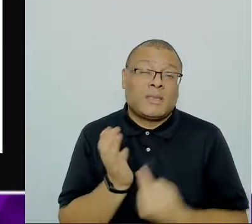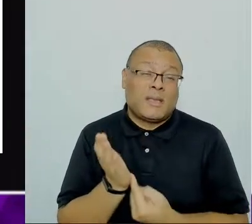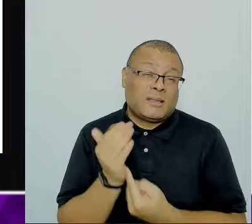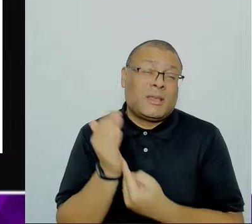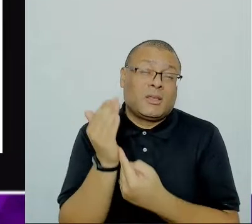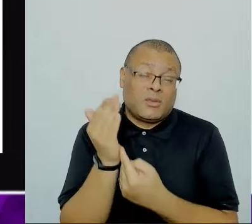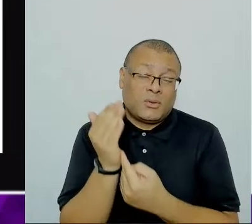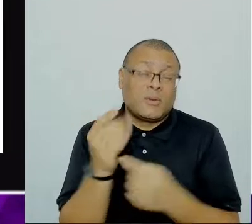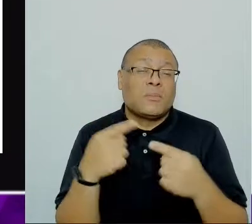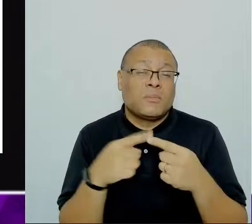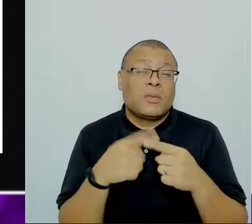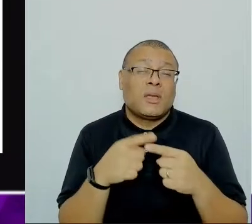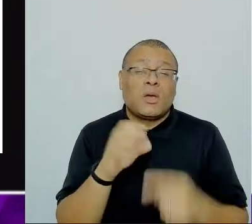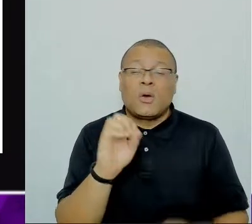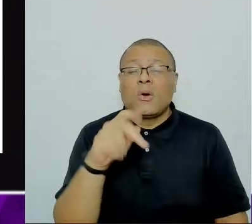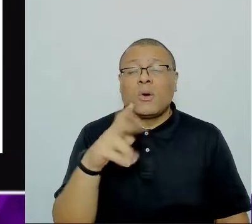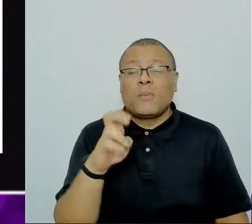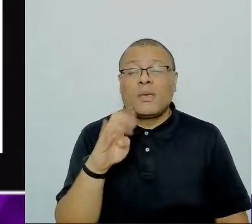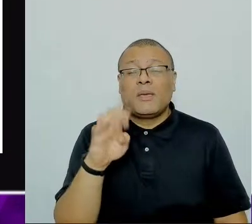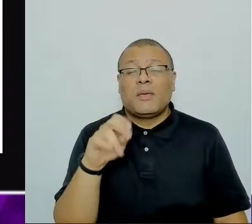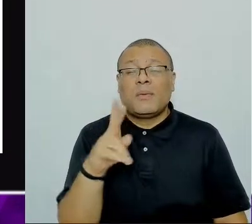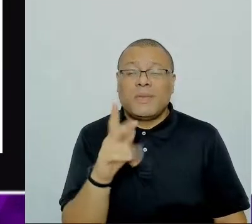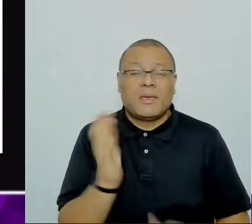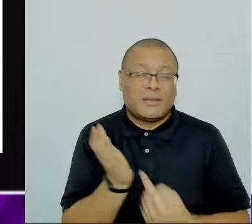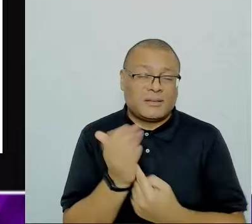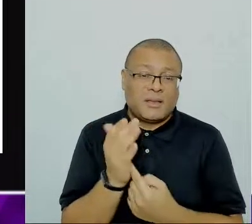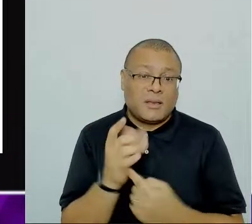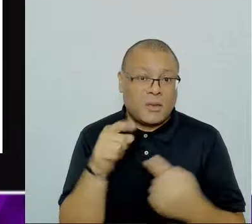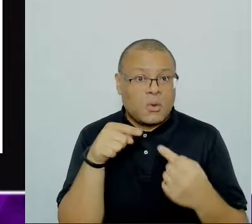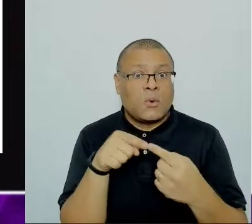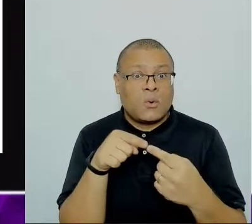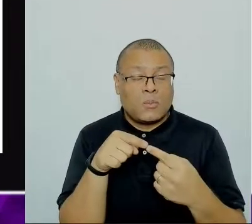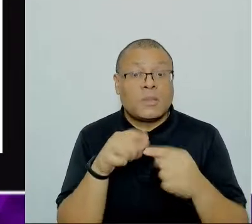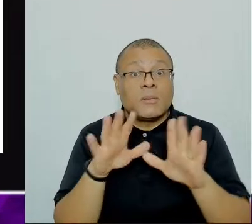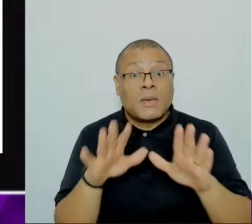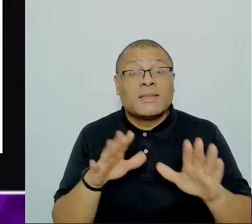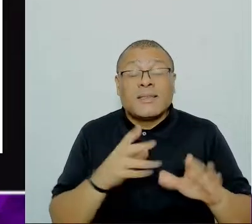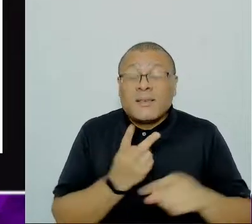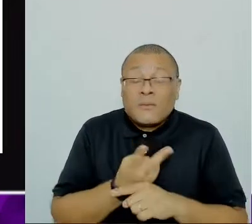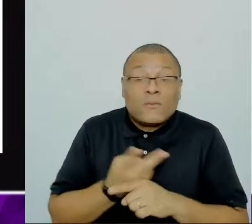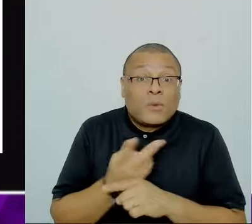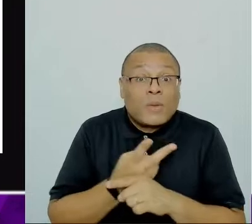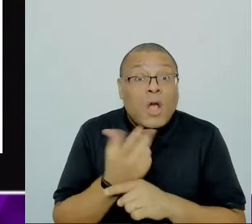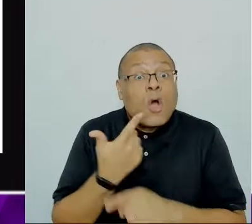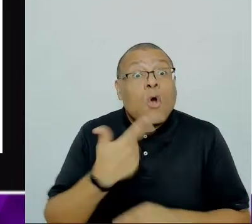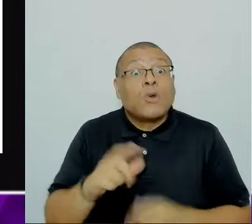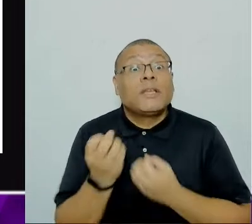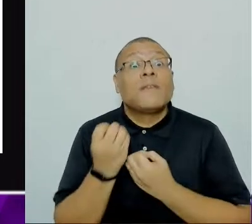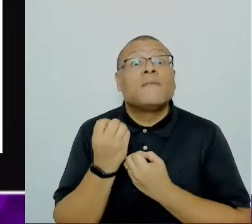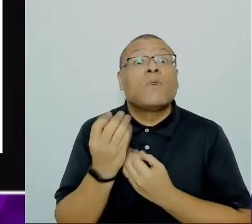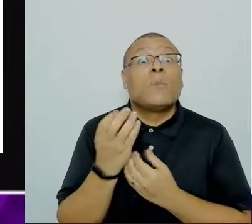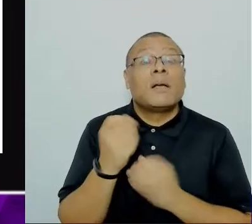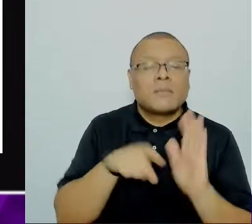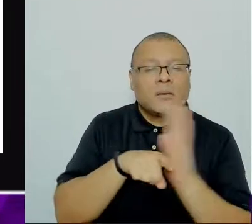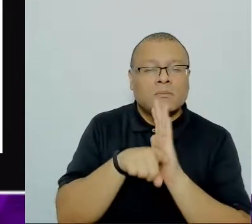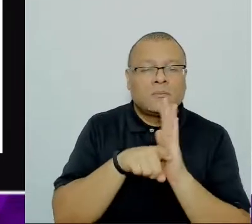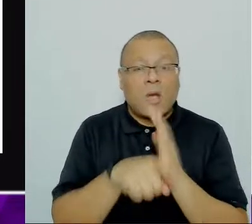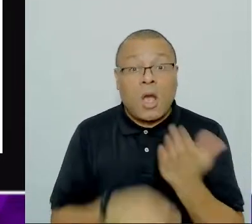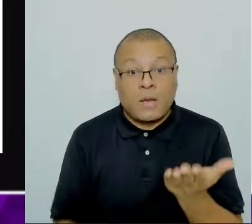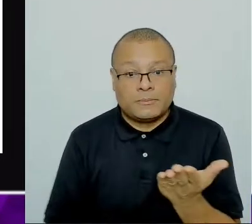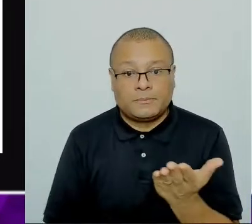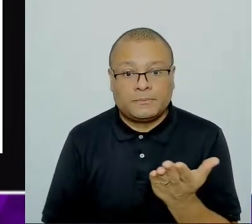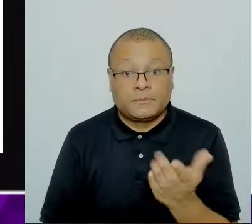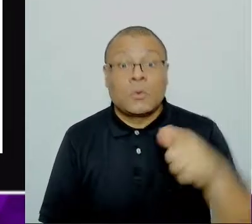Bank. Essa é uma das fontes, né, do Radar Fintech. Mas se a gente for pegar uma outra fonte também, olhando aí números, diz que